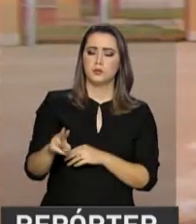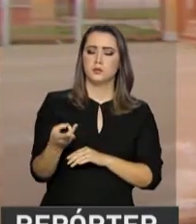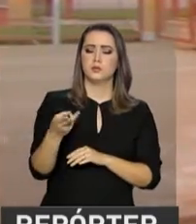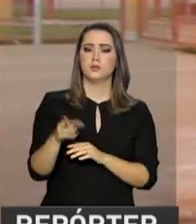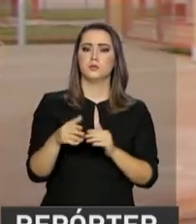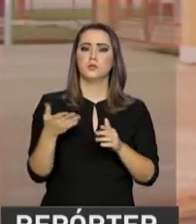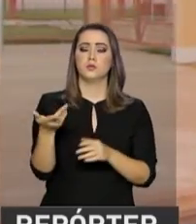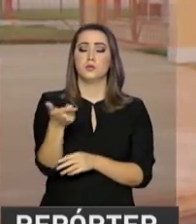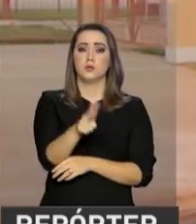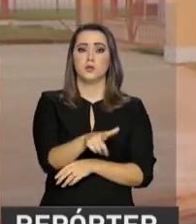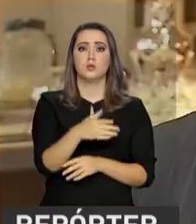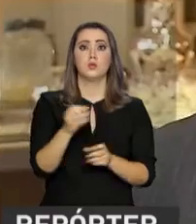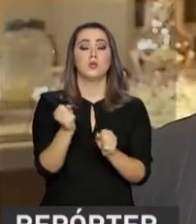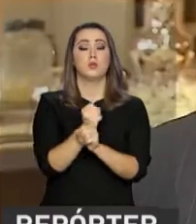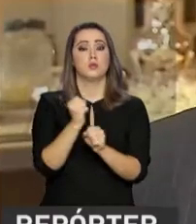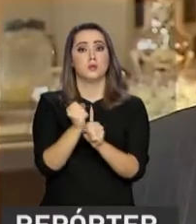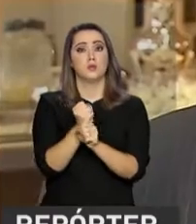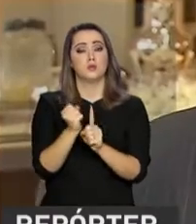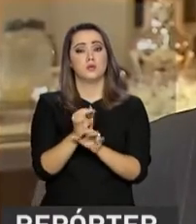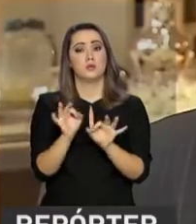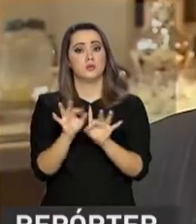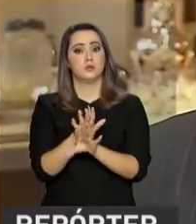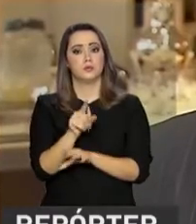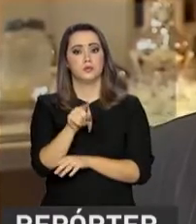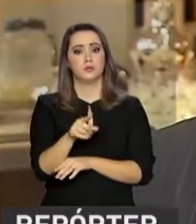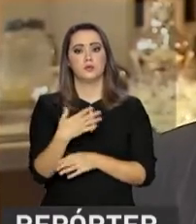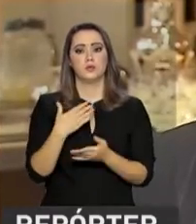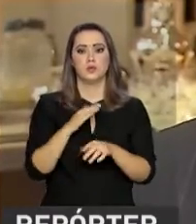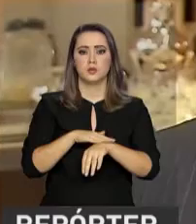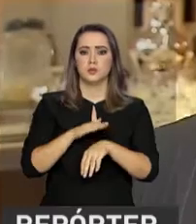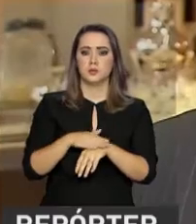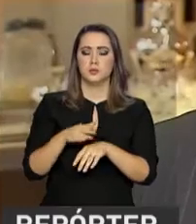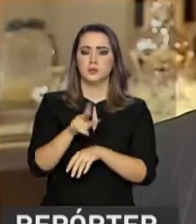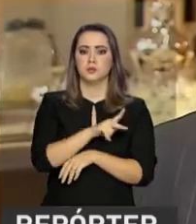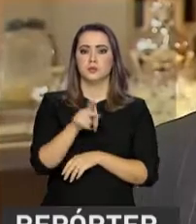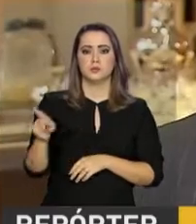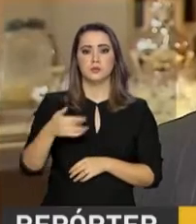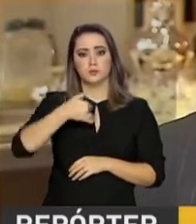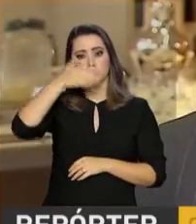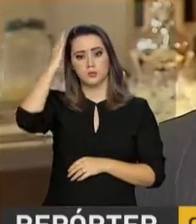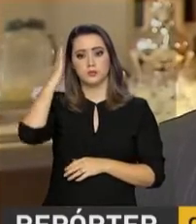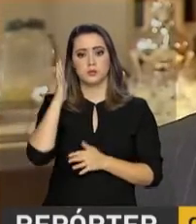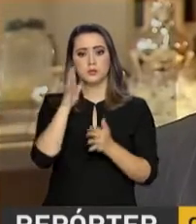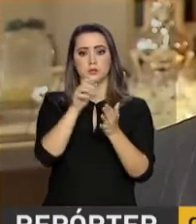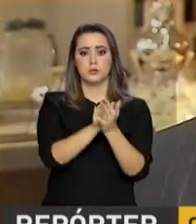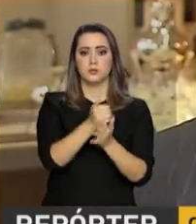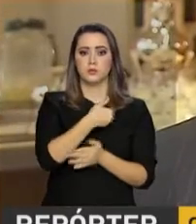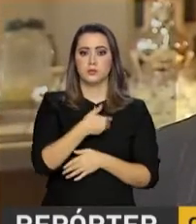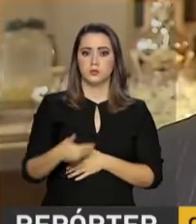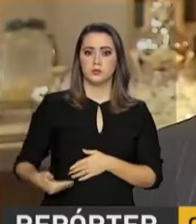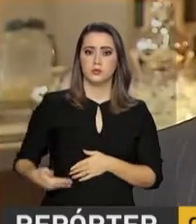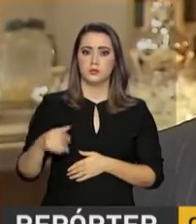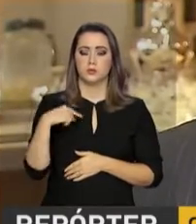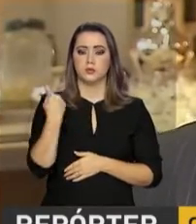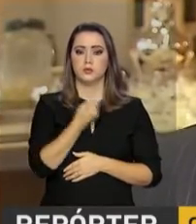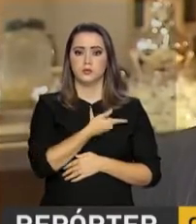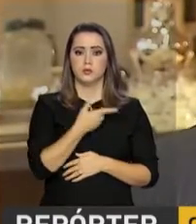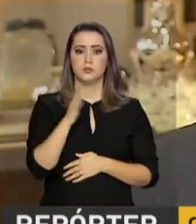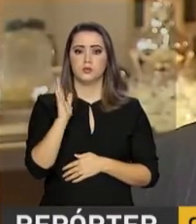serão concluídas e entregues. Desde o momento em que o presidente Temer assumiu o governo, nós